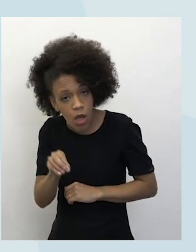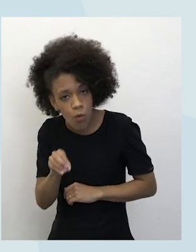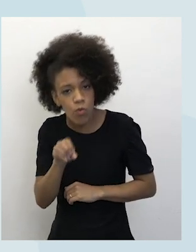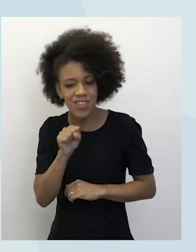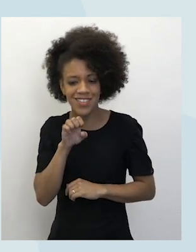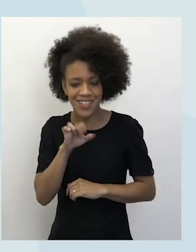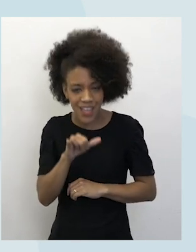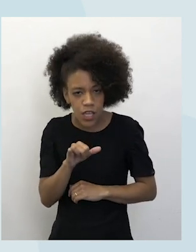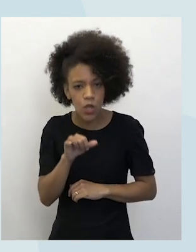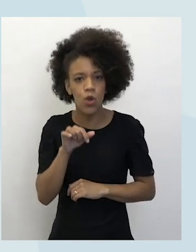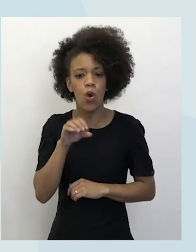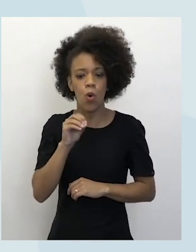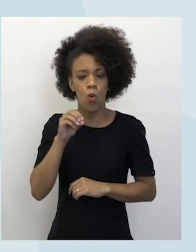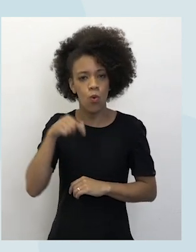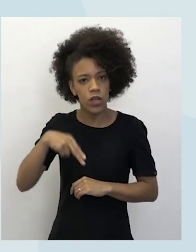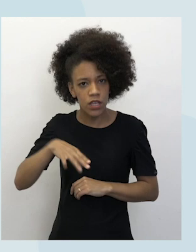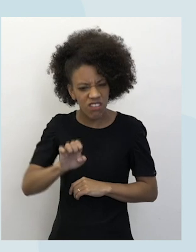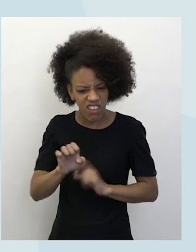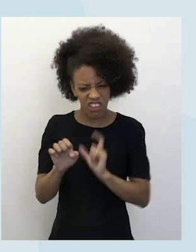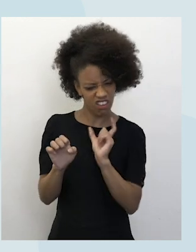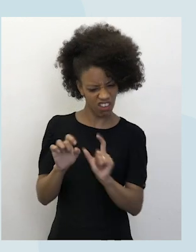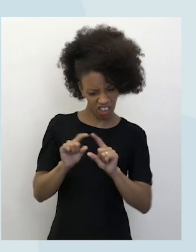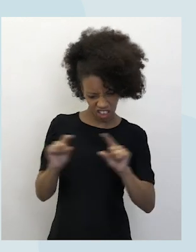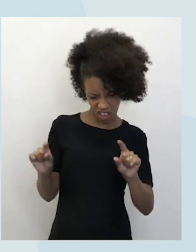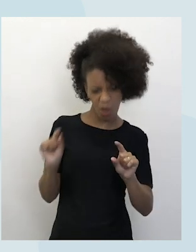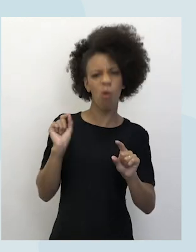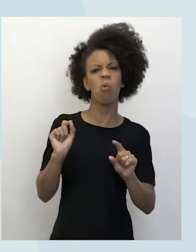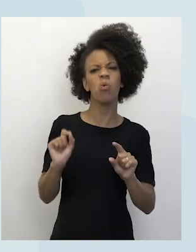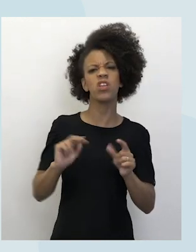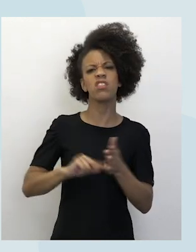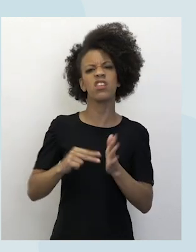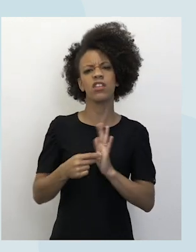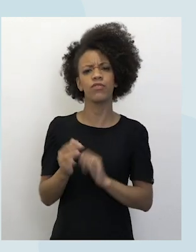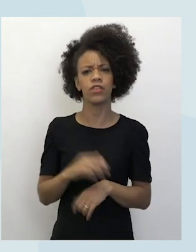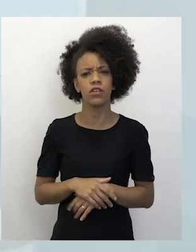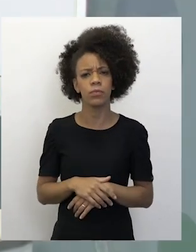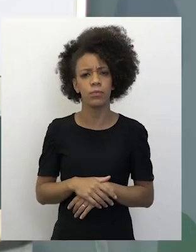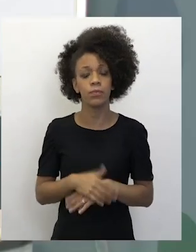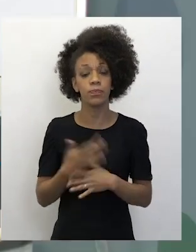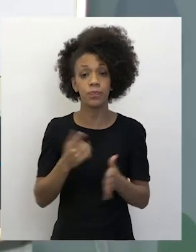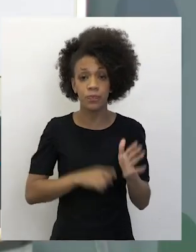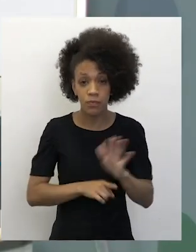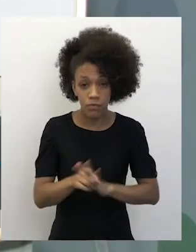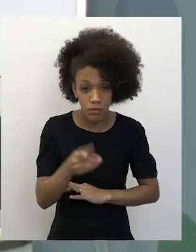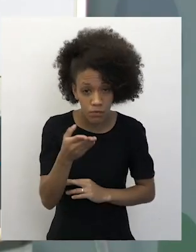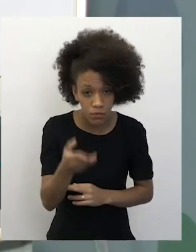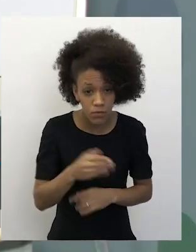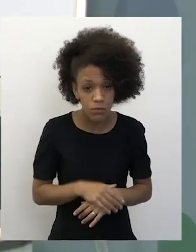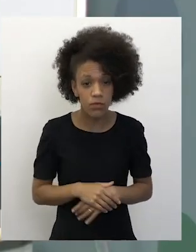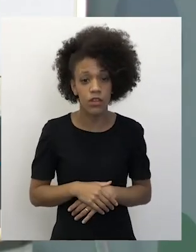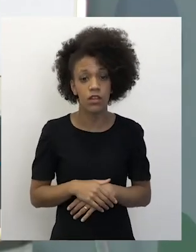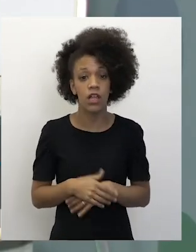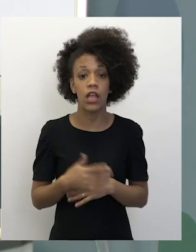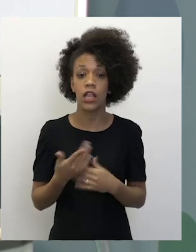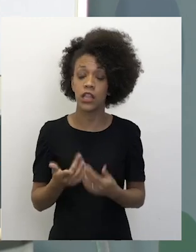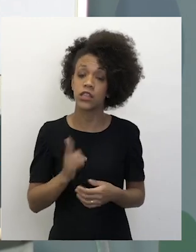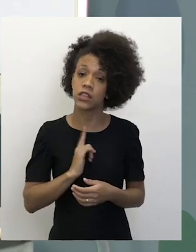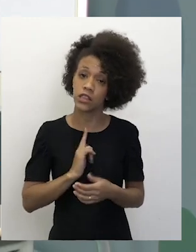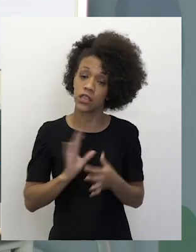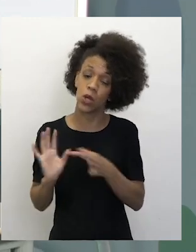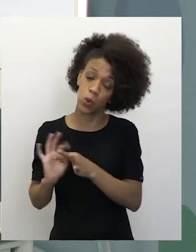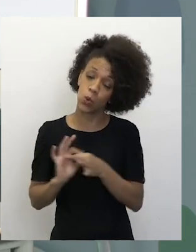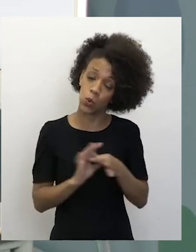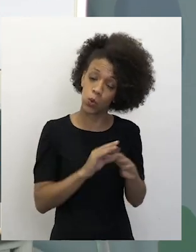onde vem não sei como é dói não sei porque quando eu pode mandar para mim por favor quando eu pergunto isso para vocês e tem mais a ver com o conteúdo